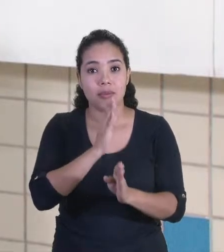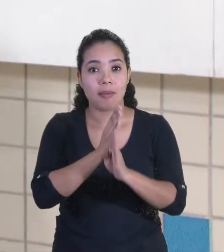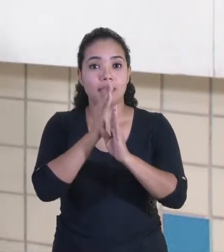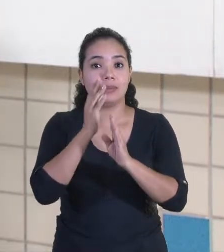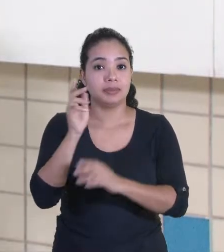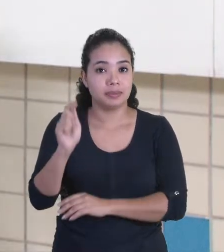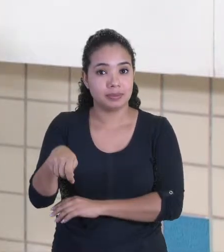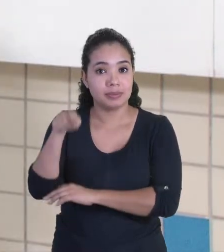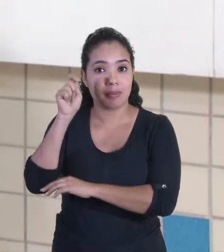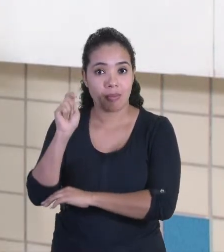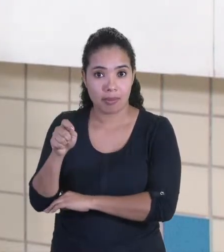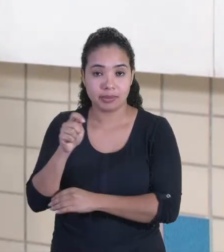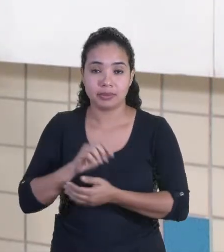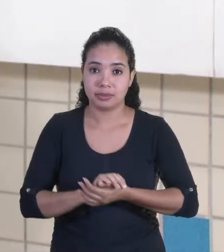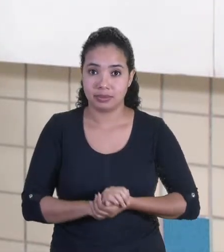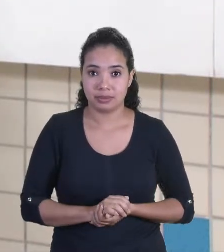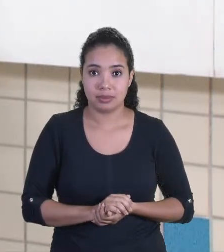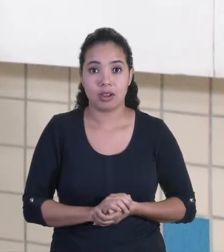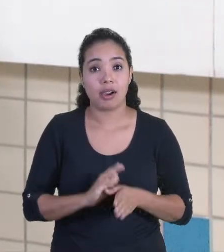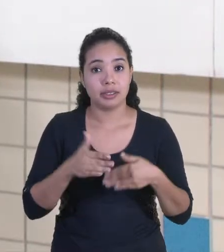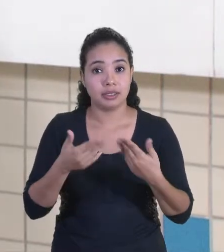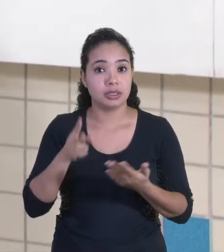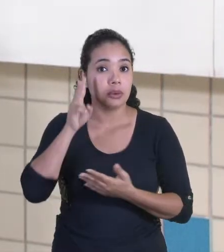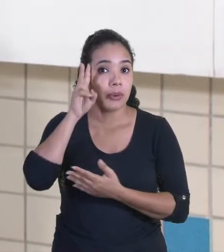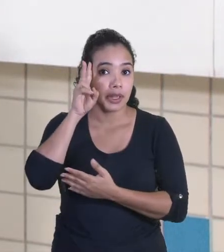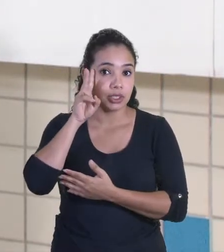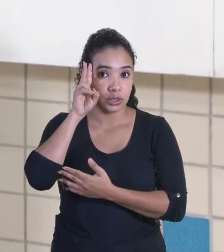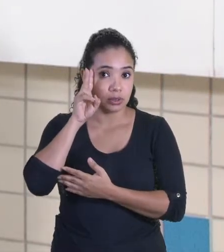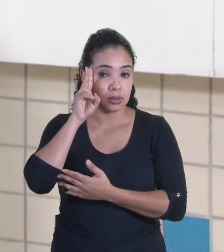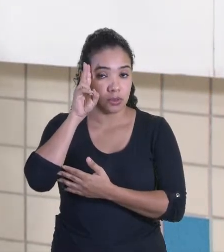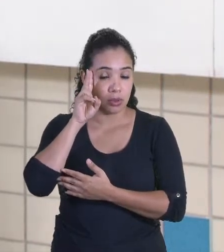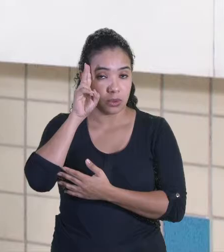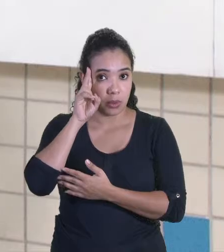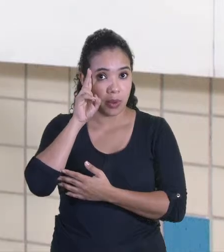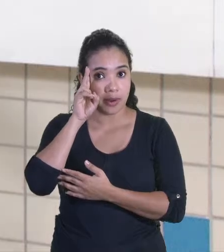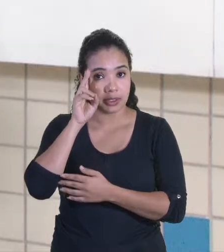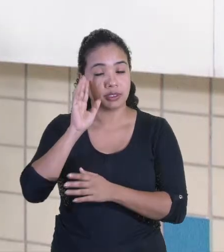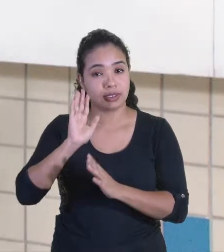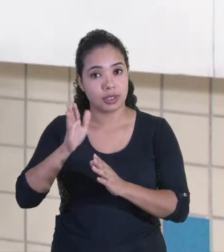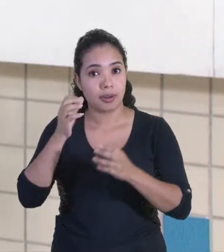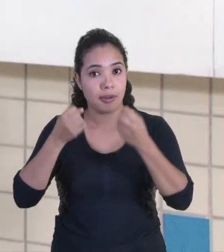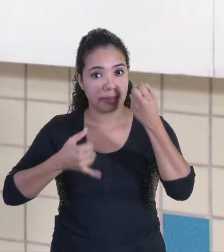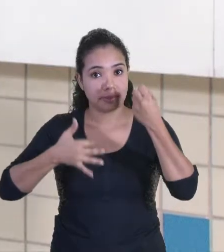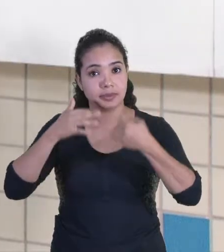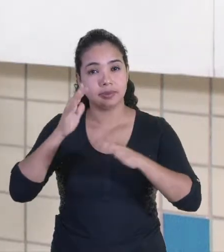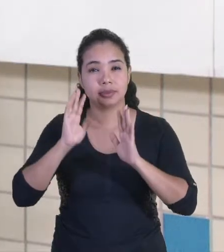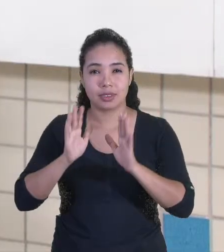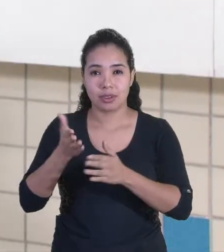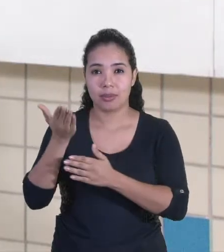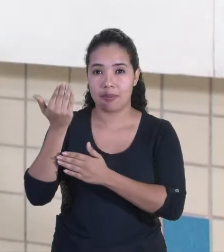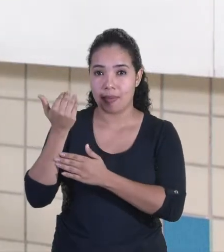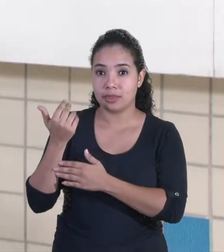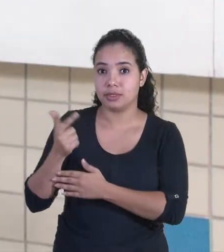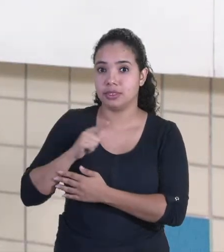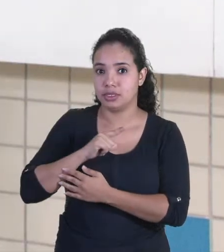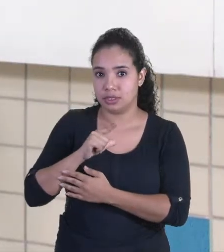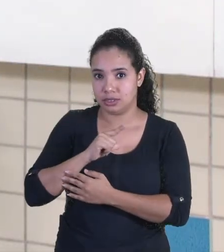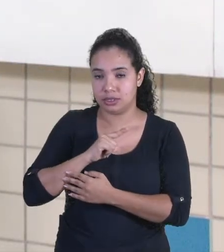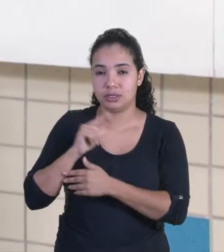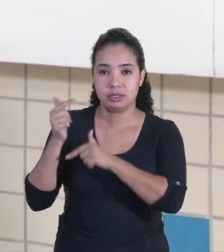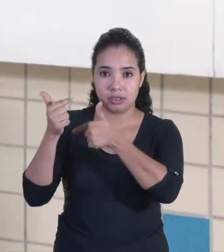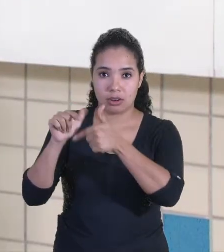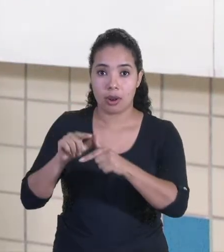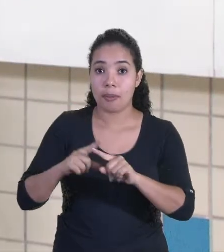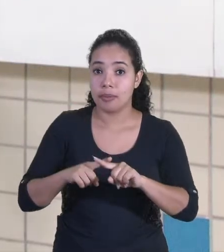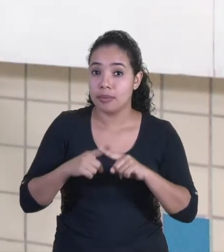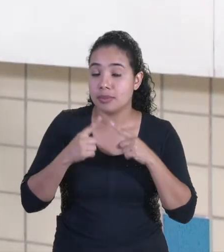fadas. Muitas dessas histórias, igual a Fava comentou, já existiam na tradição oral,